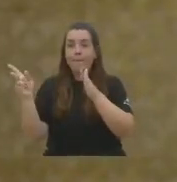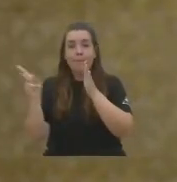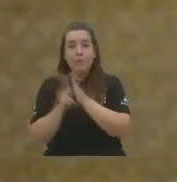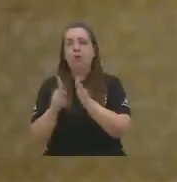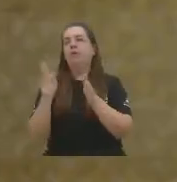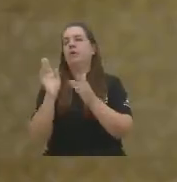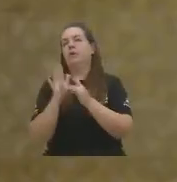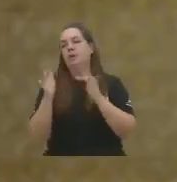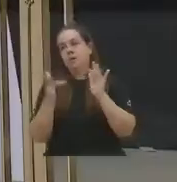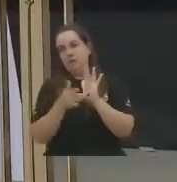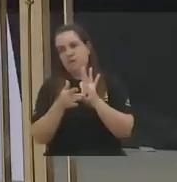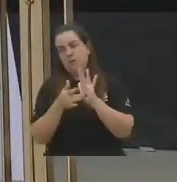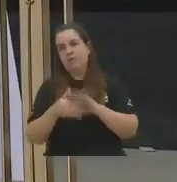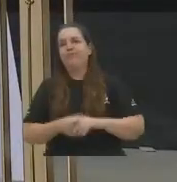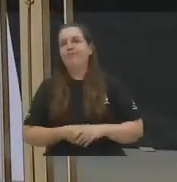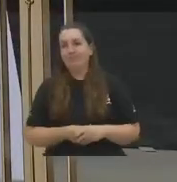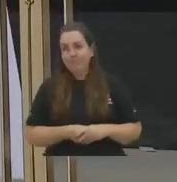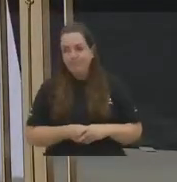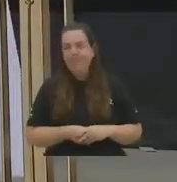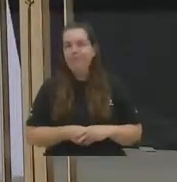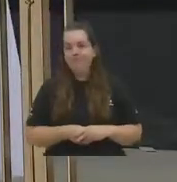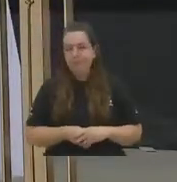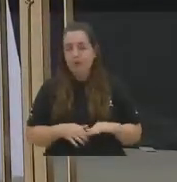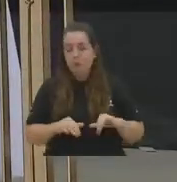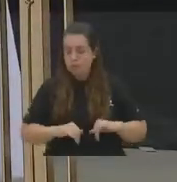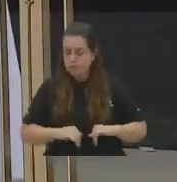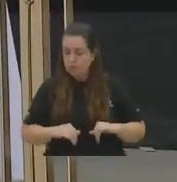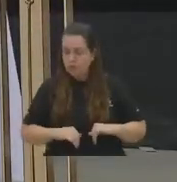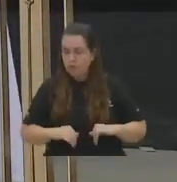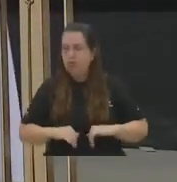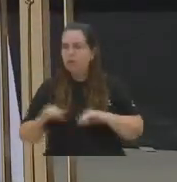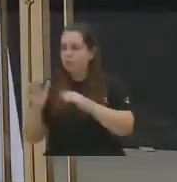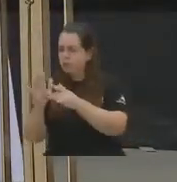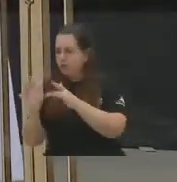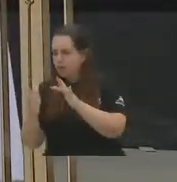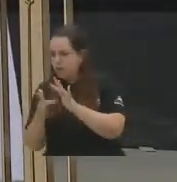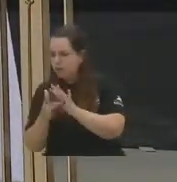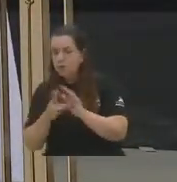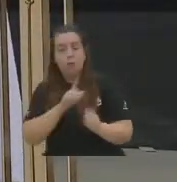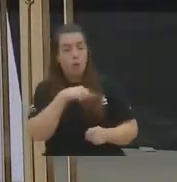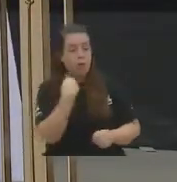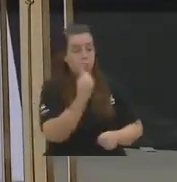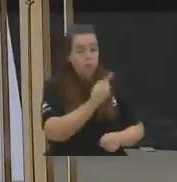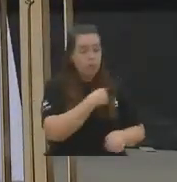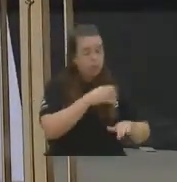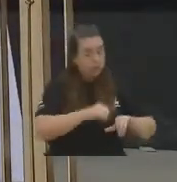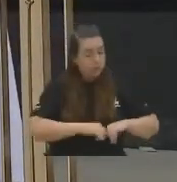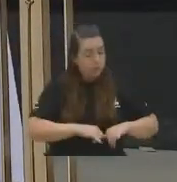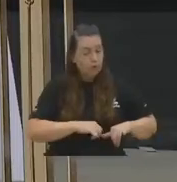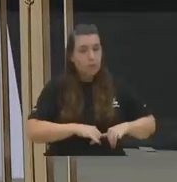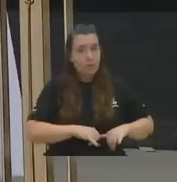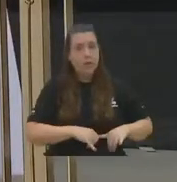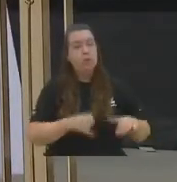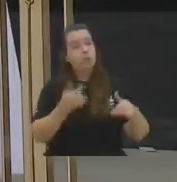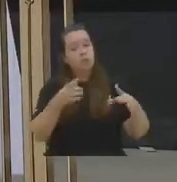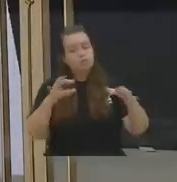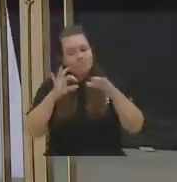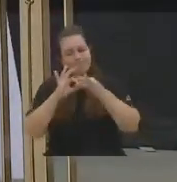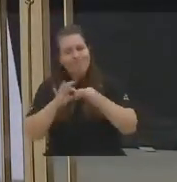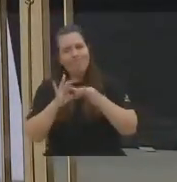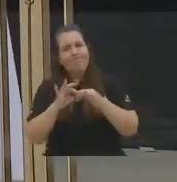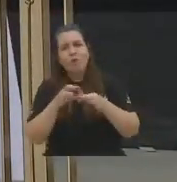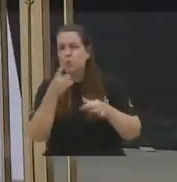Cristo. Os sofrimentos de Cristo e o nosso sofrimento serão como que uma coisa